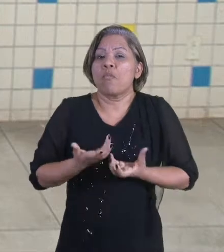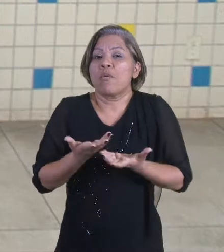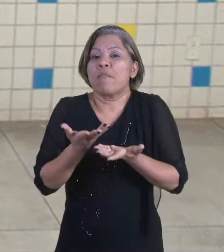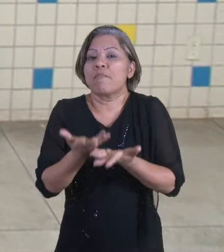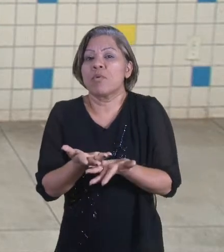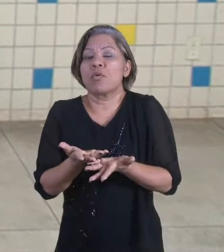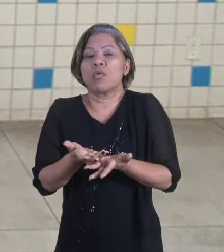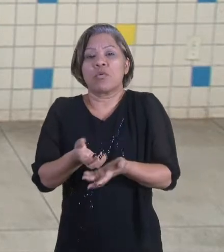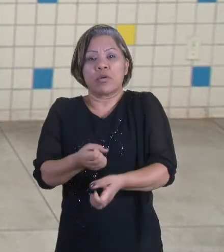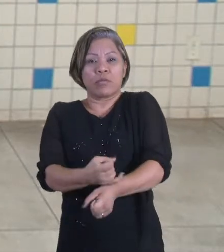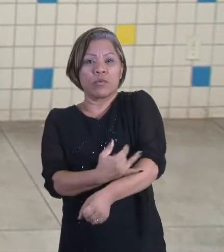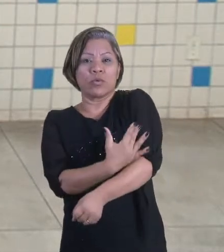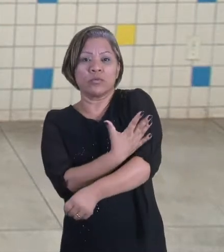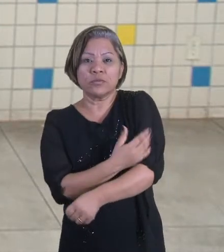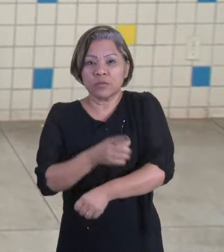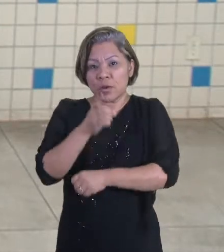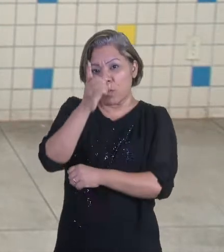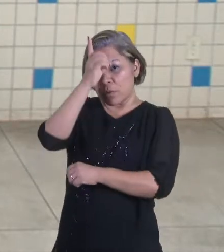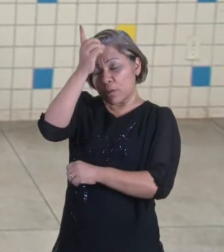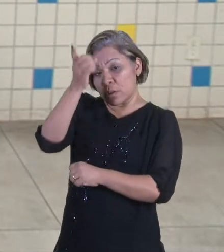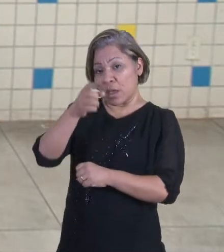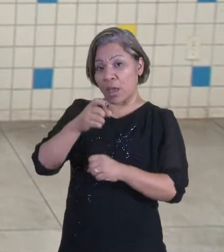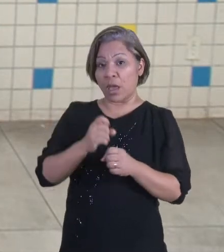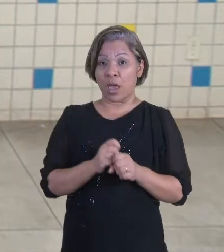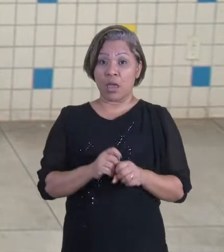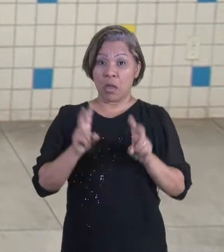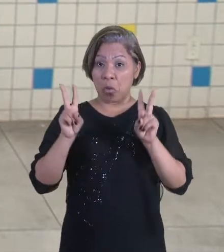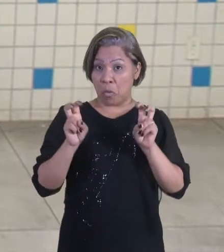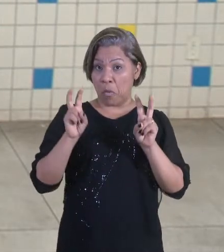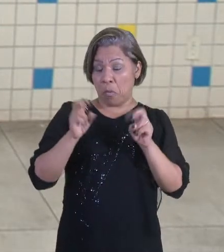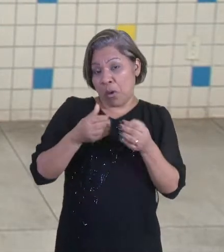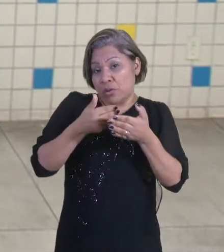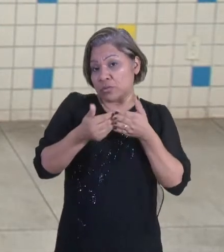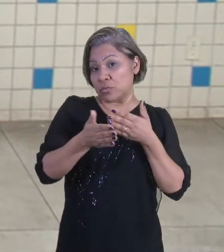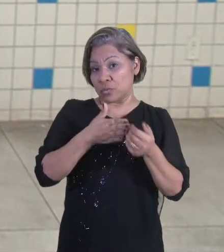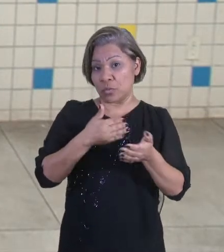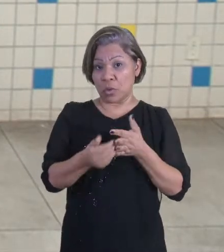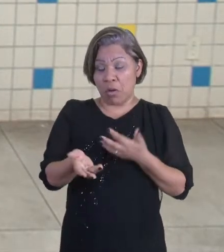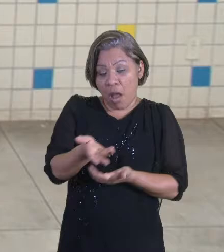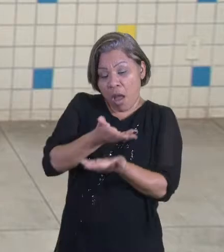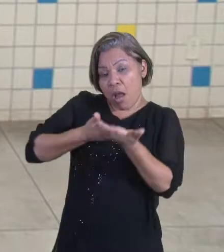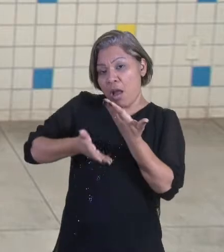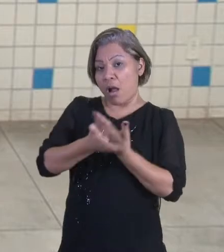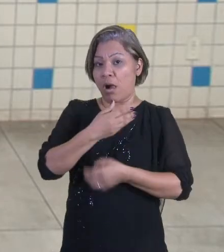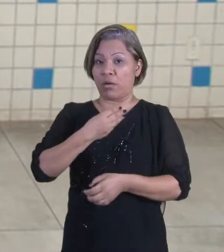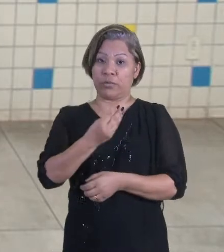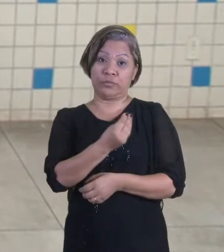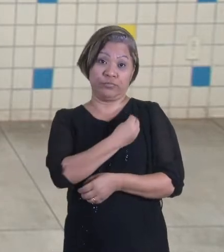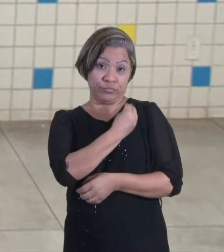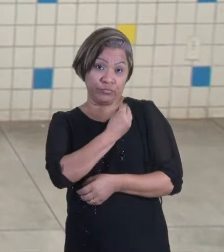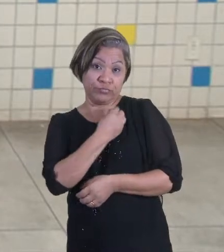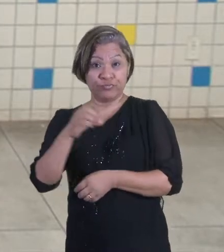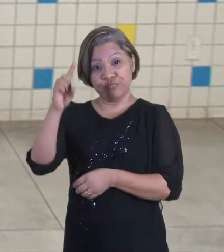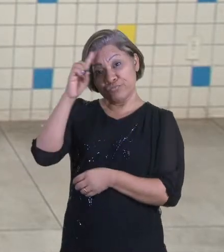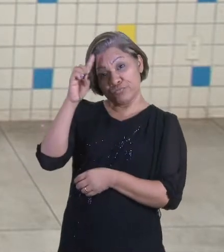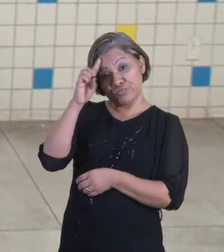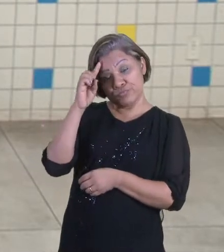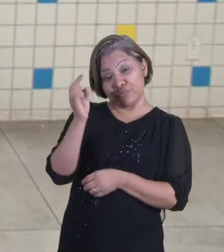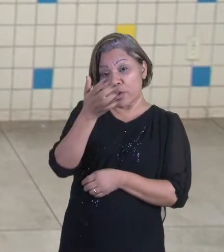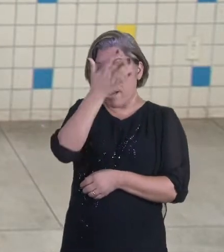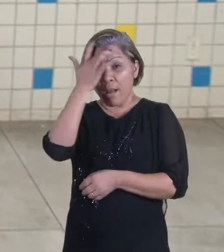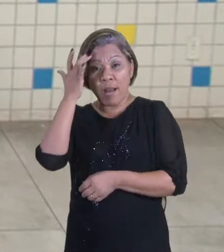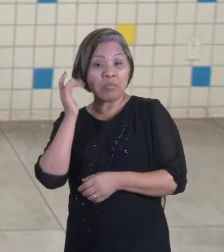ele expõe a sua ideia sobre um determinado assunto relacionado à vida cotidiana, no dia a dia das pessoas,